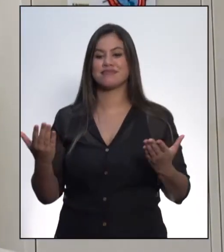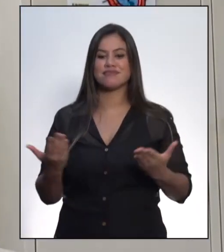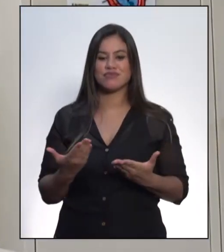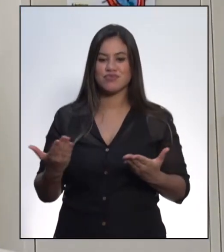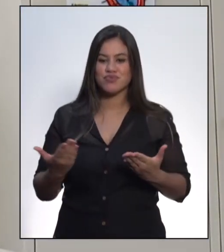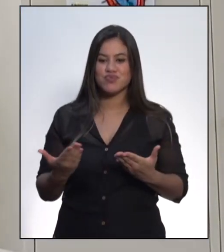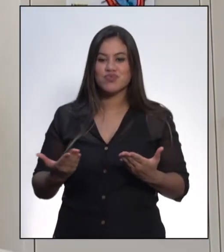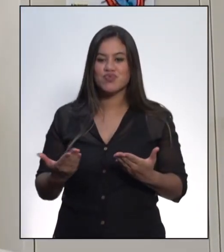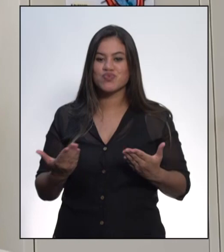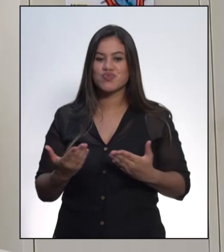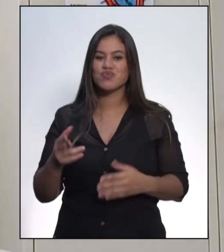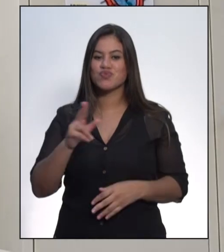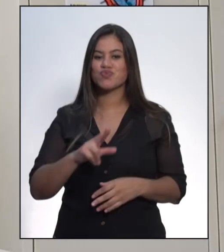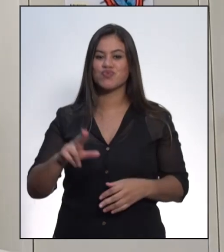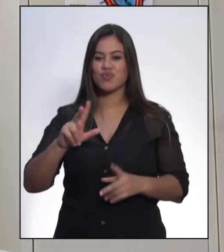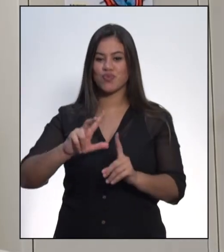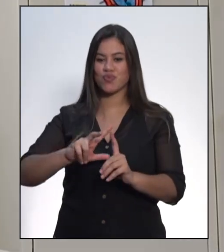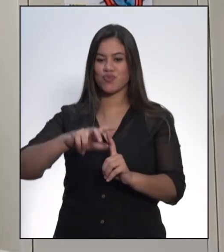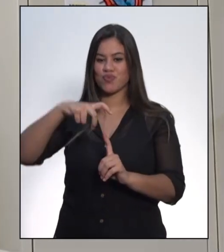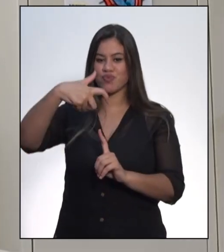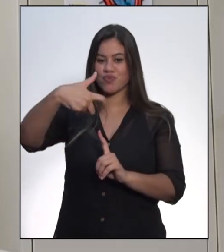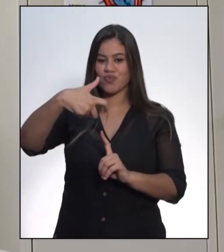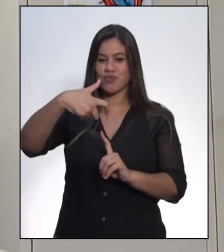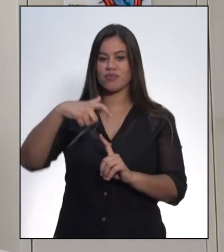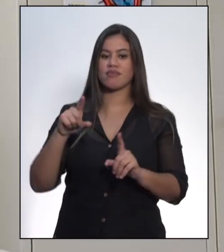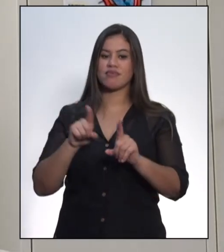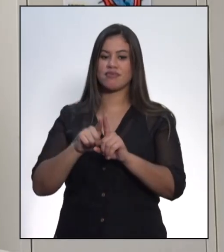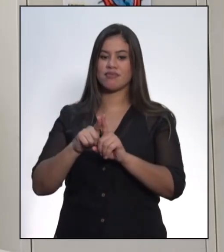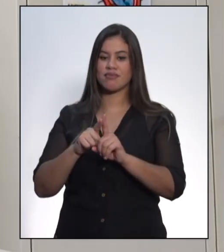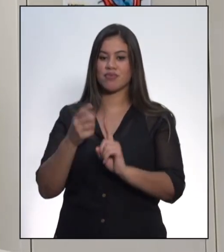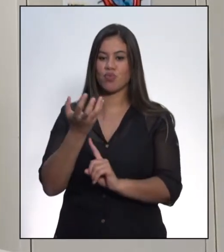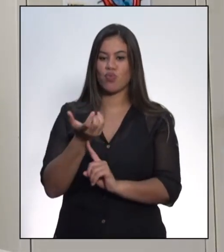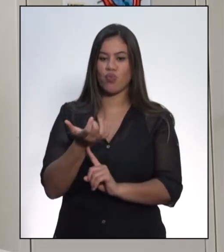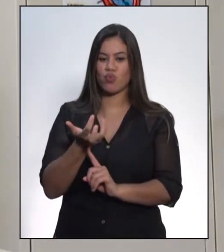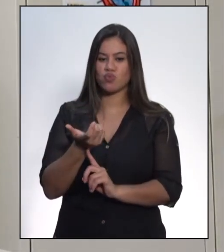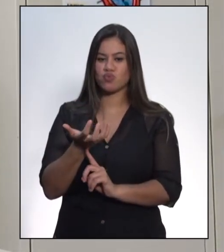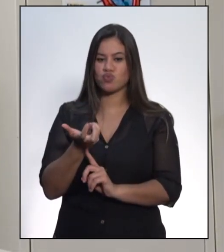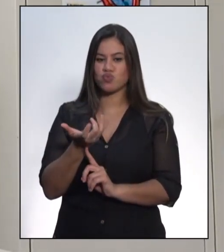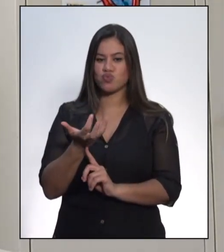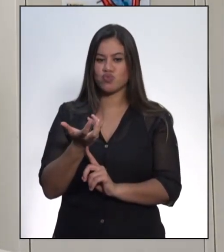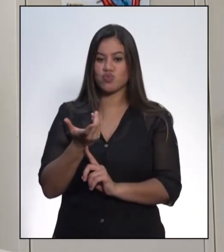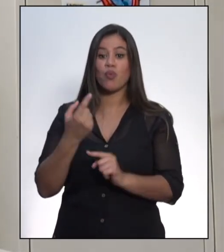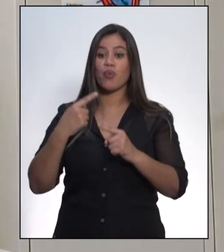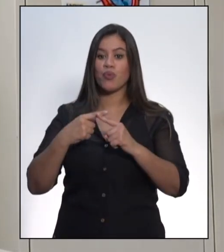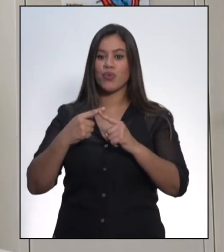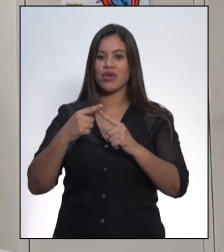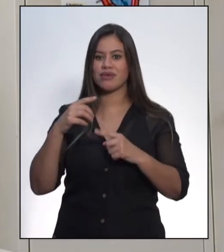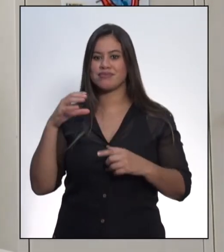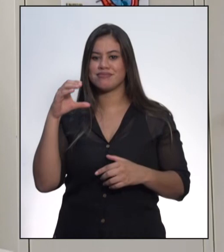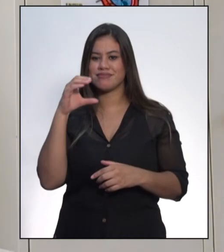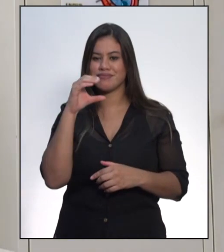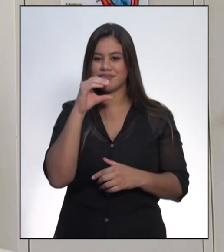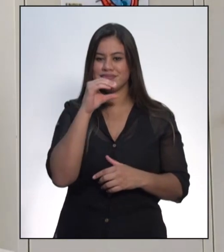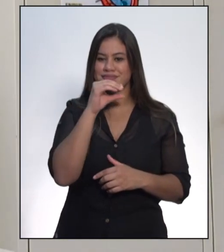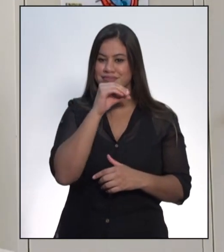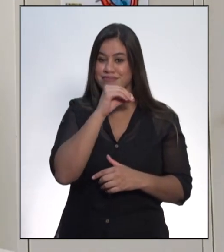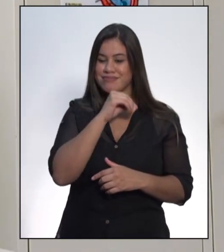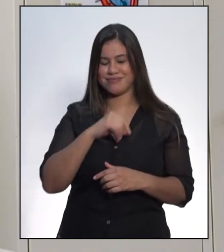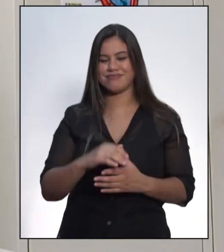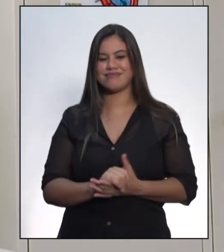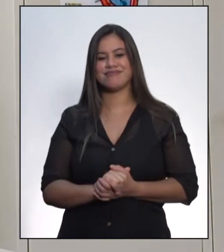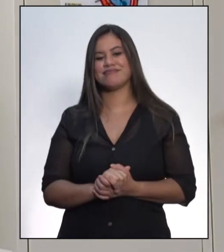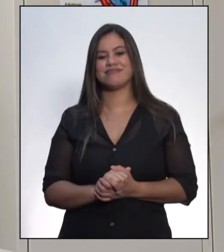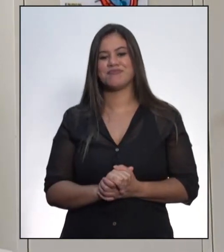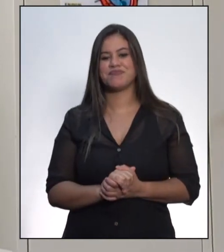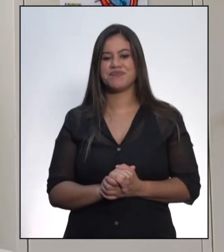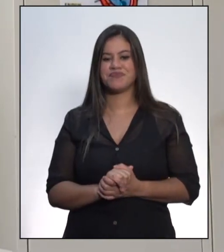Segundo experimento usando refrigerante, nós vamos precisar de uma lamparina, porque nós vamos fazer o aquecimento do nosso refrigerante. Então,